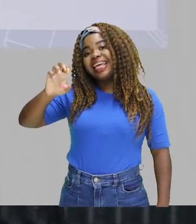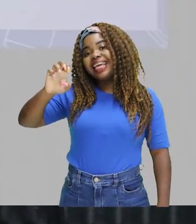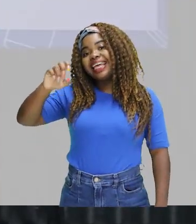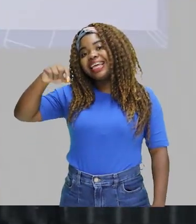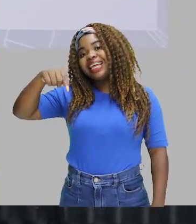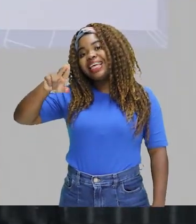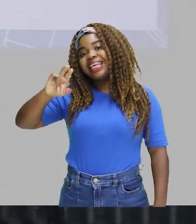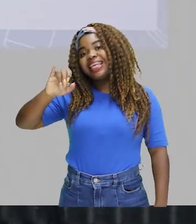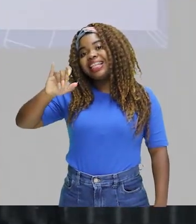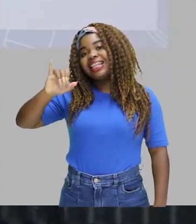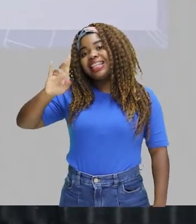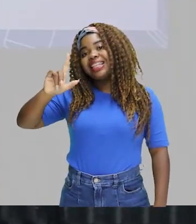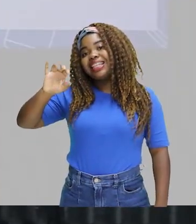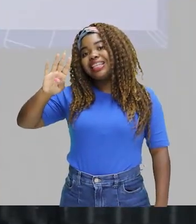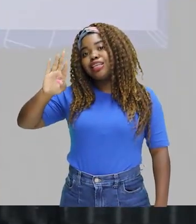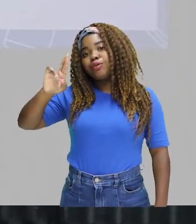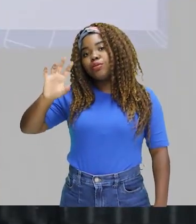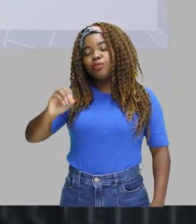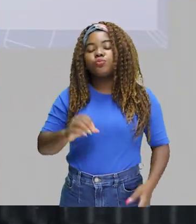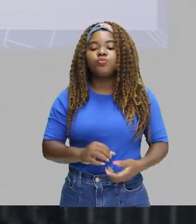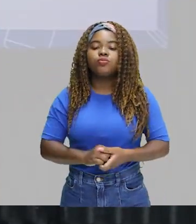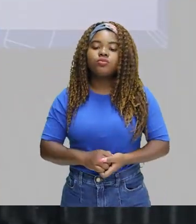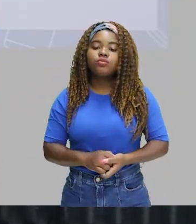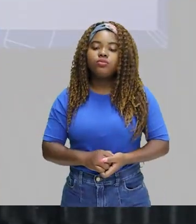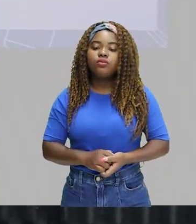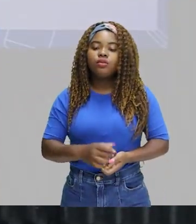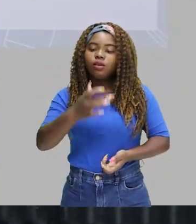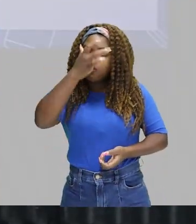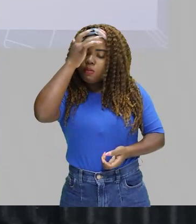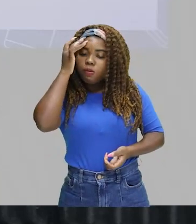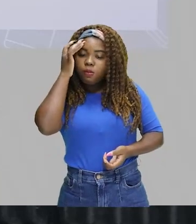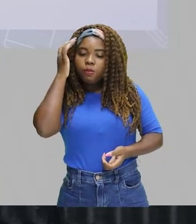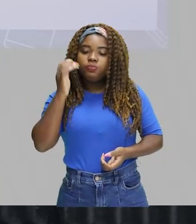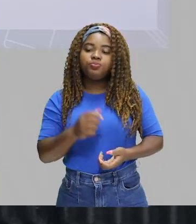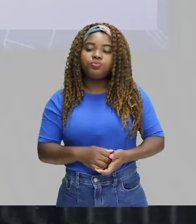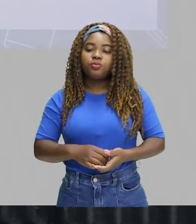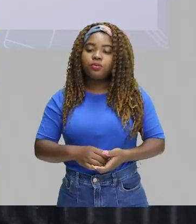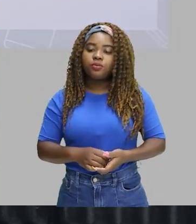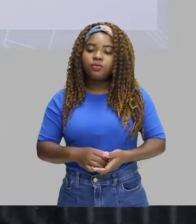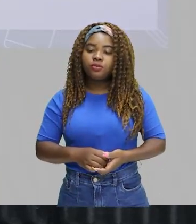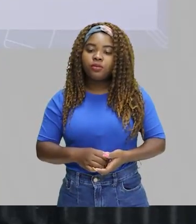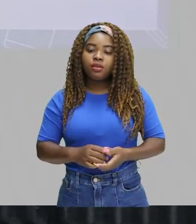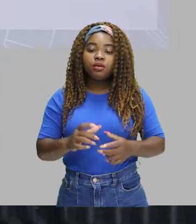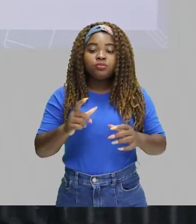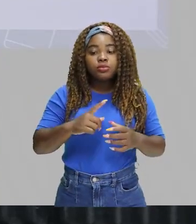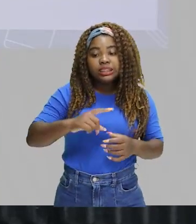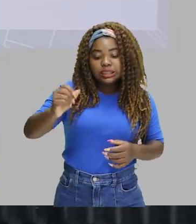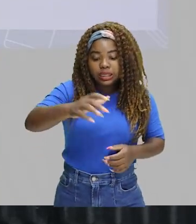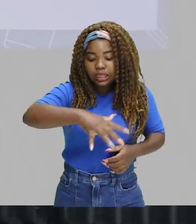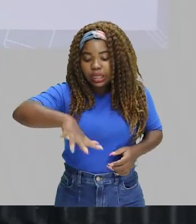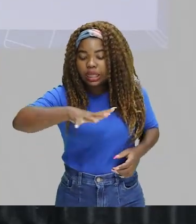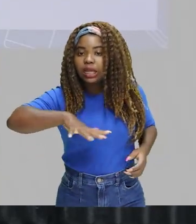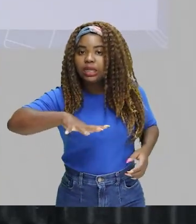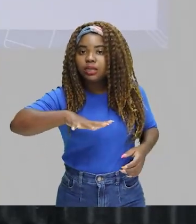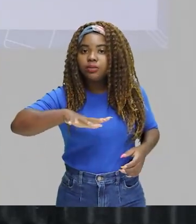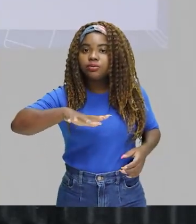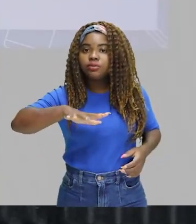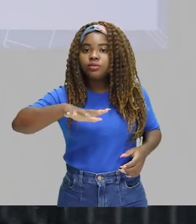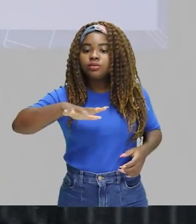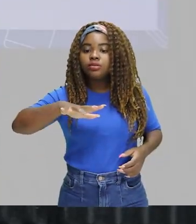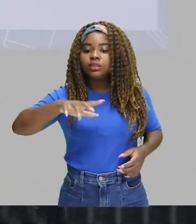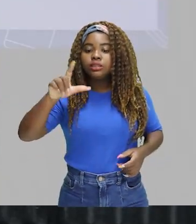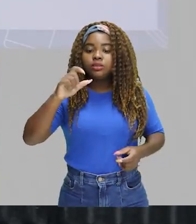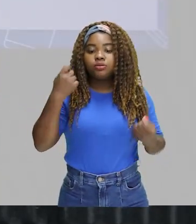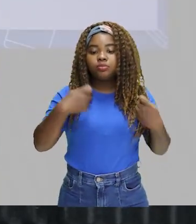início da aula. Caso o atleta ele saia da área de arremesso, o arremesso não será validado. Então, ele busca